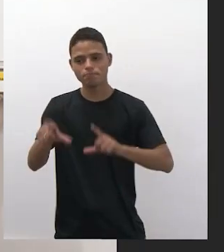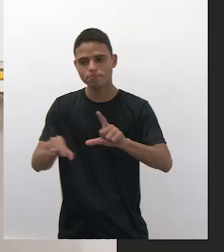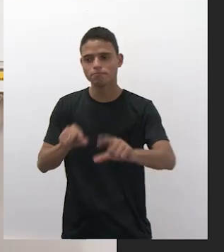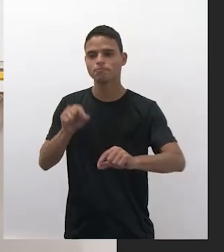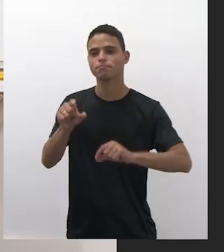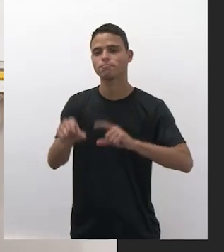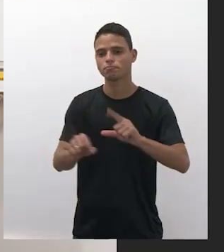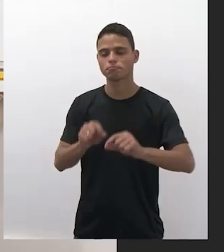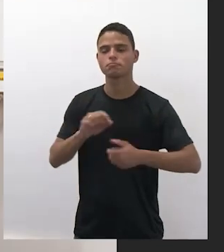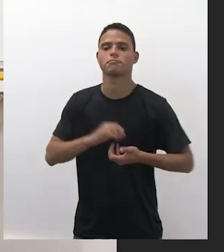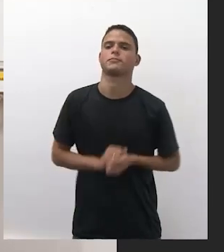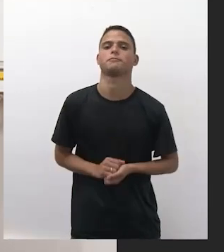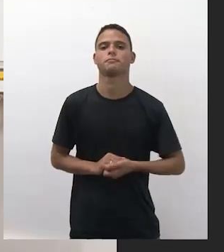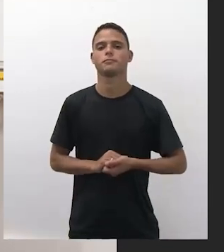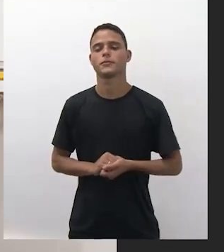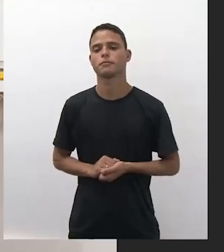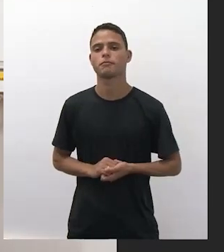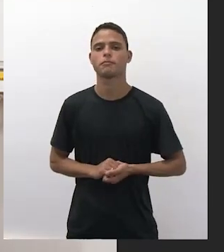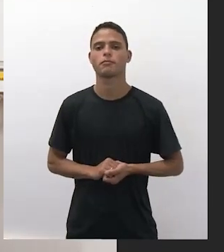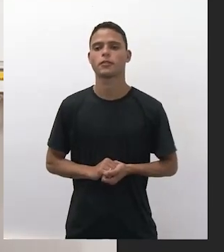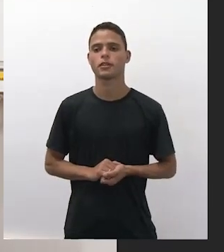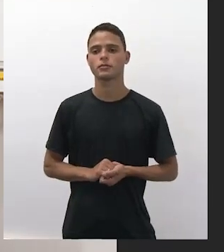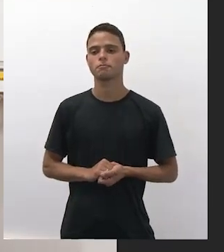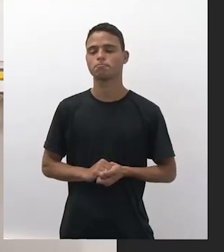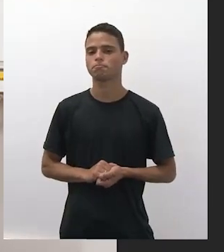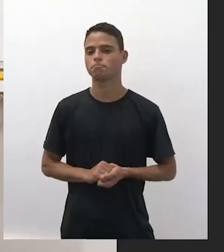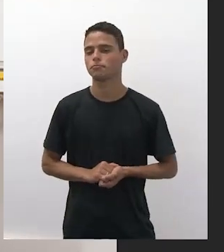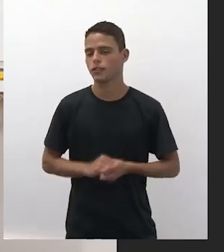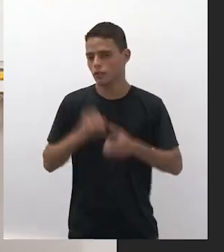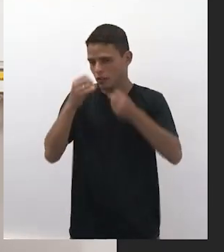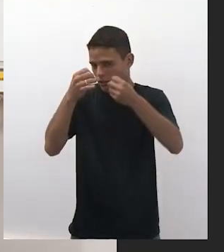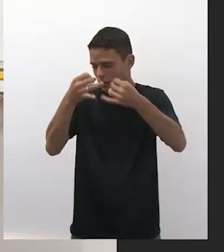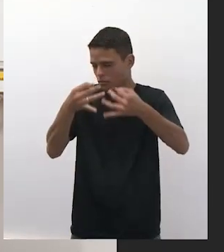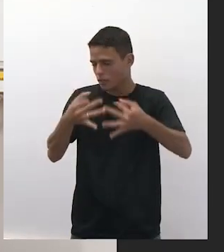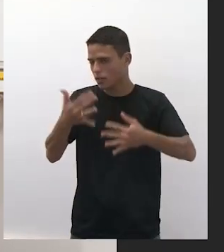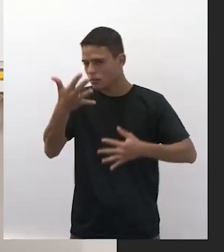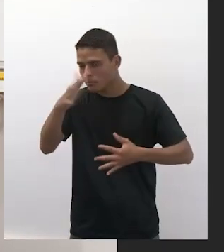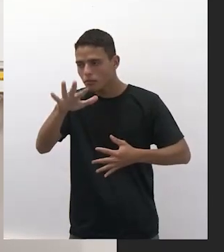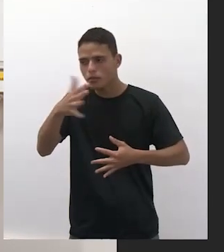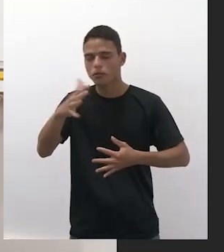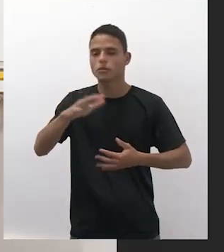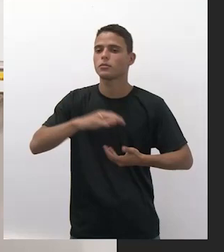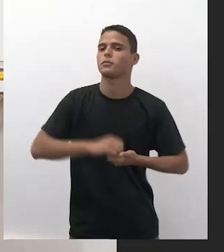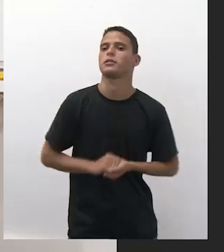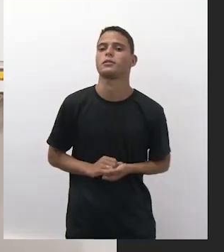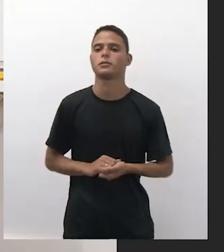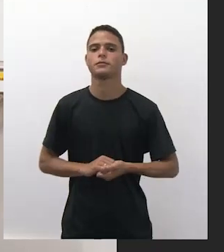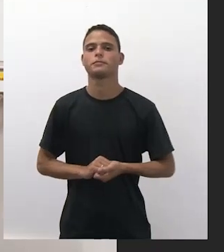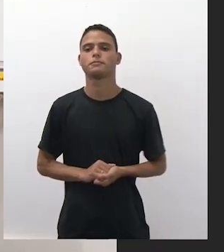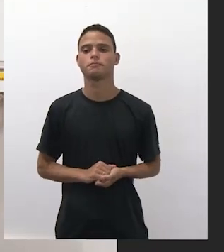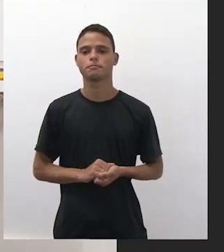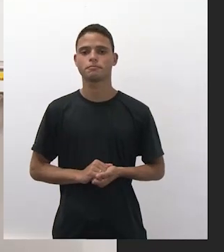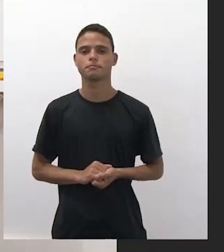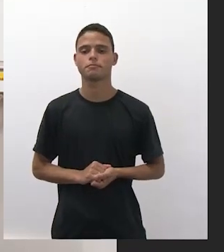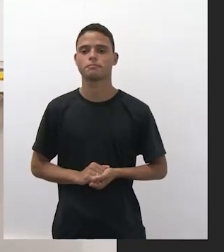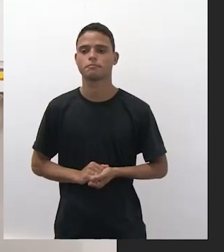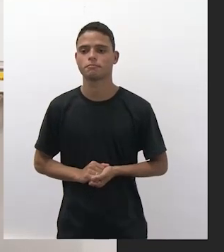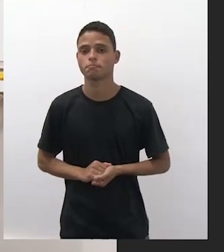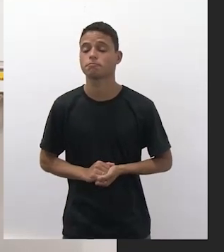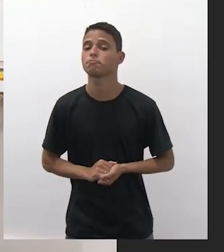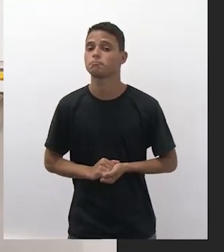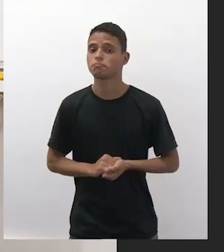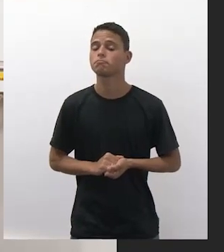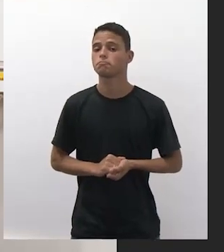foi, só para você ter uma noção, eu trouxe para eles, né, eles